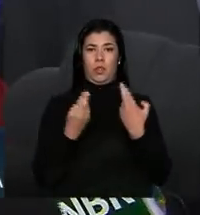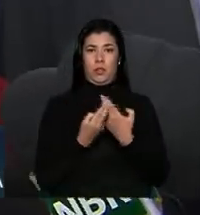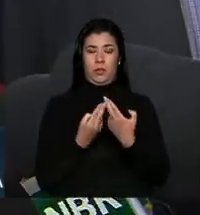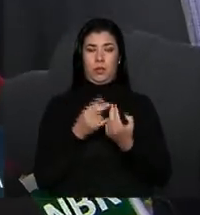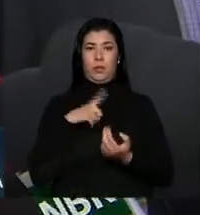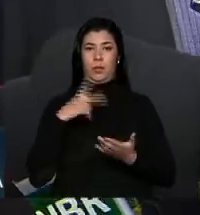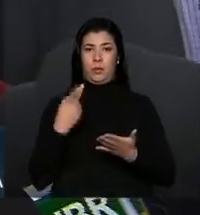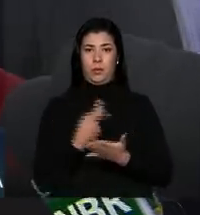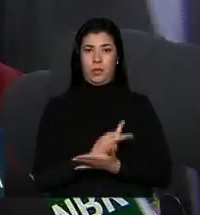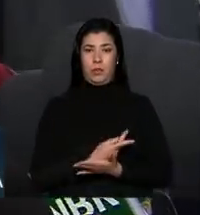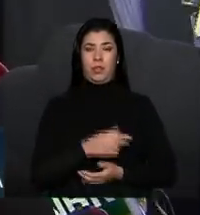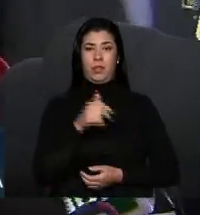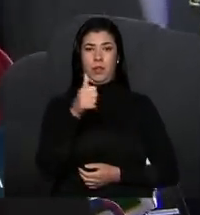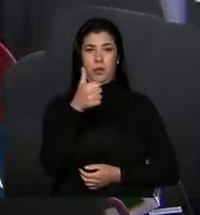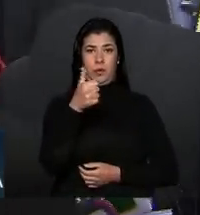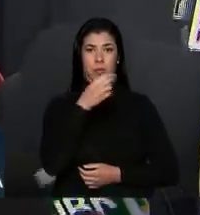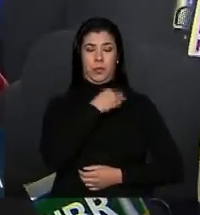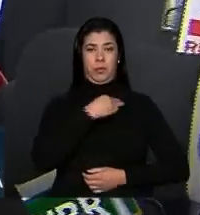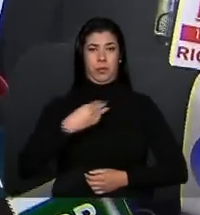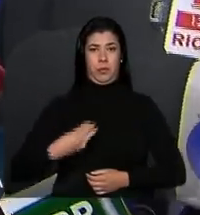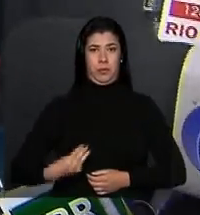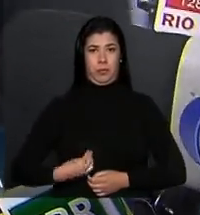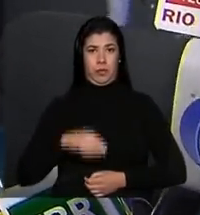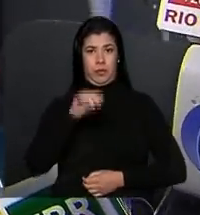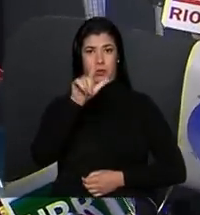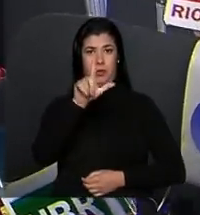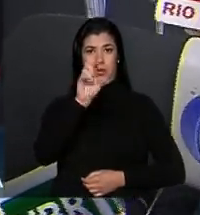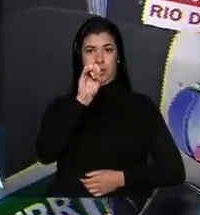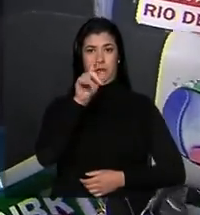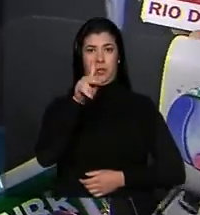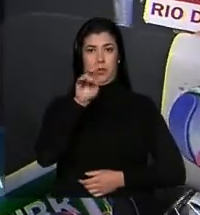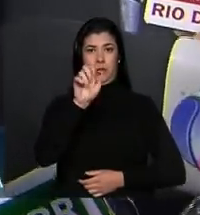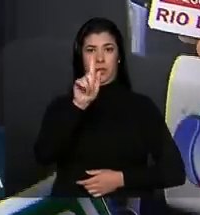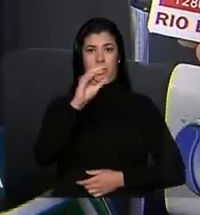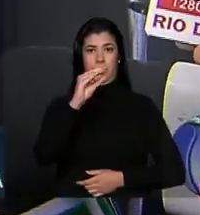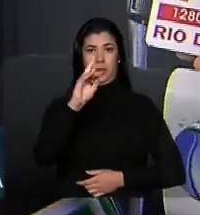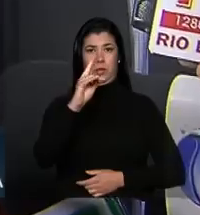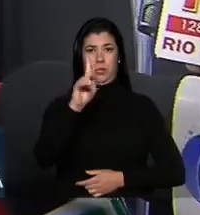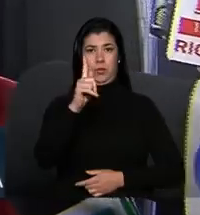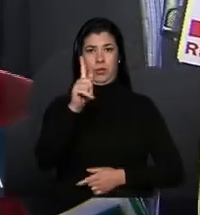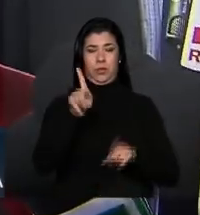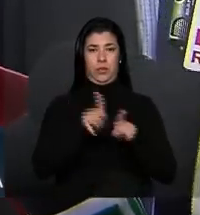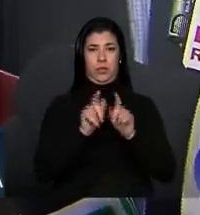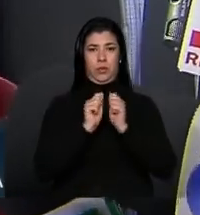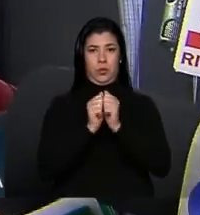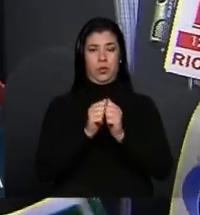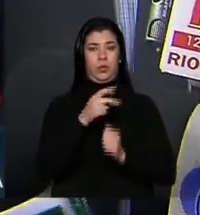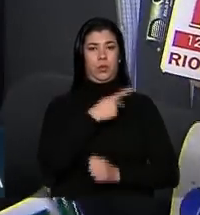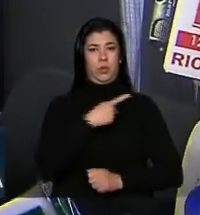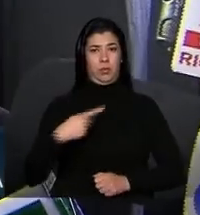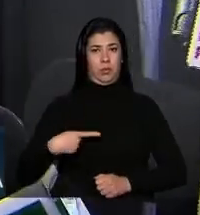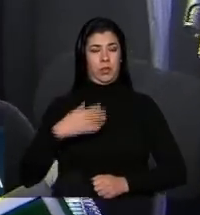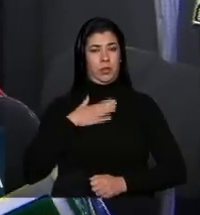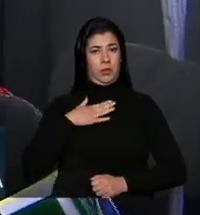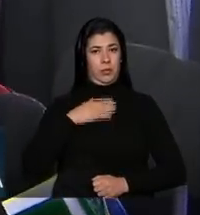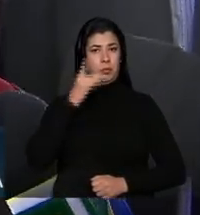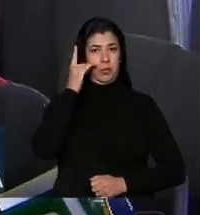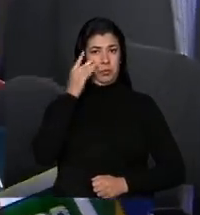entre o primeiro-ministro Li Keqiang e a presidência do Brasil, né, a mim,